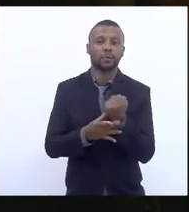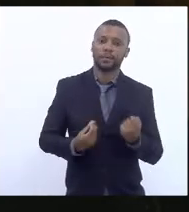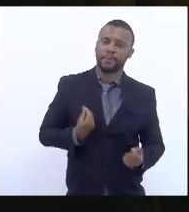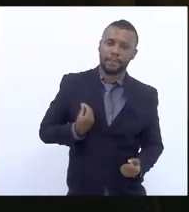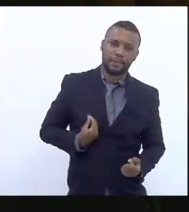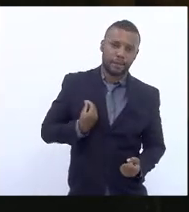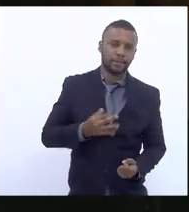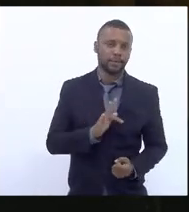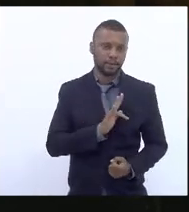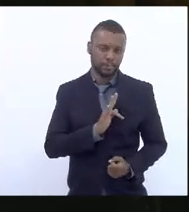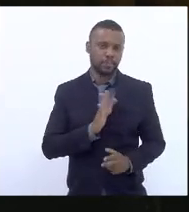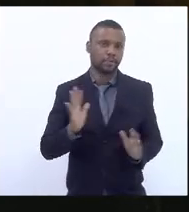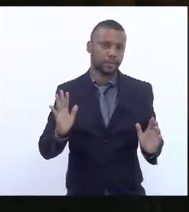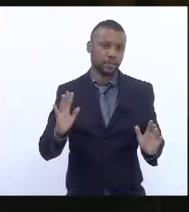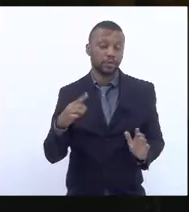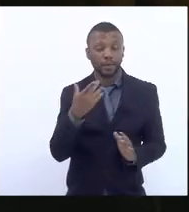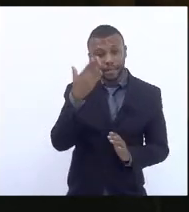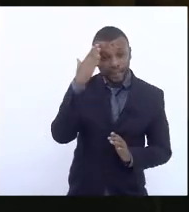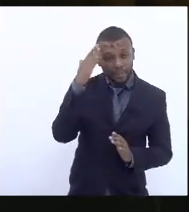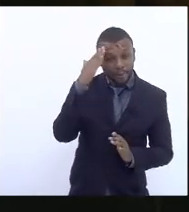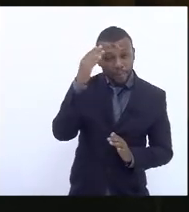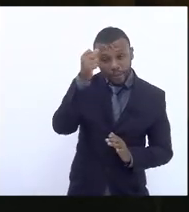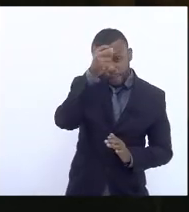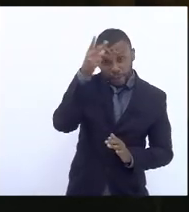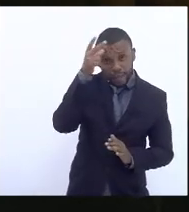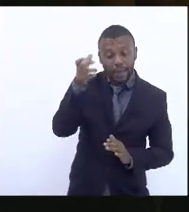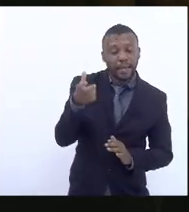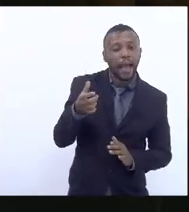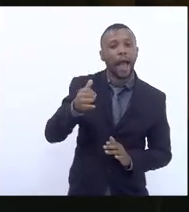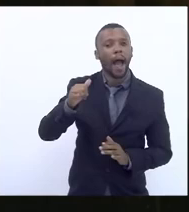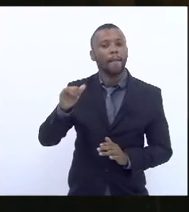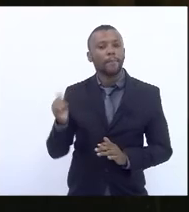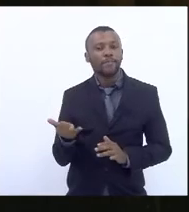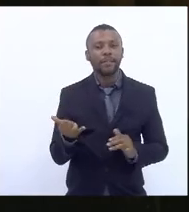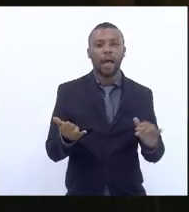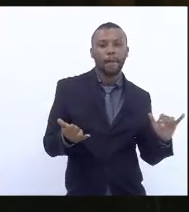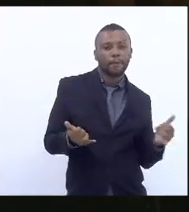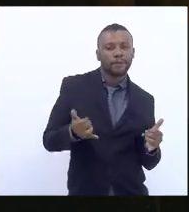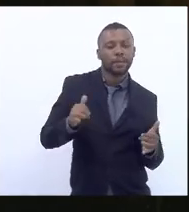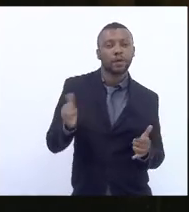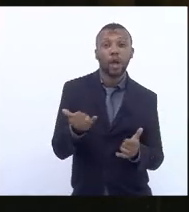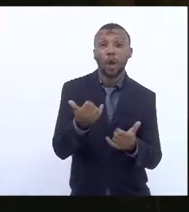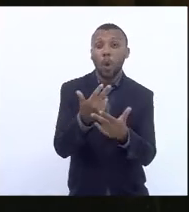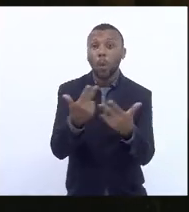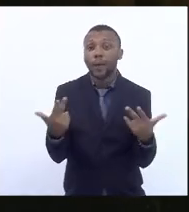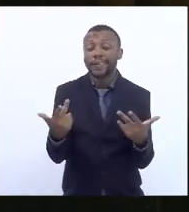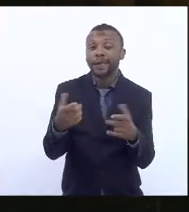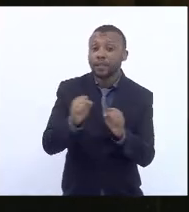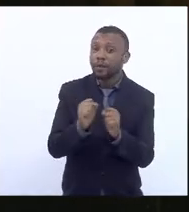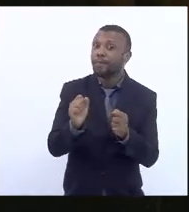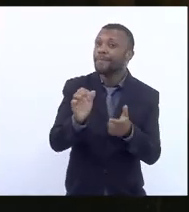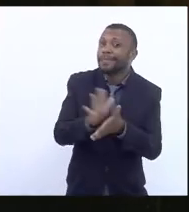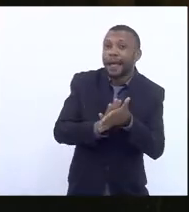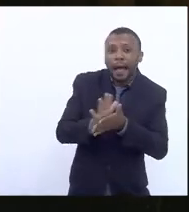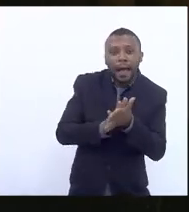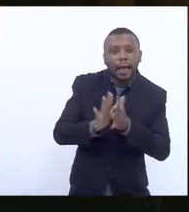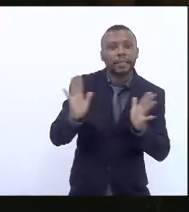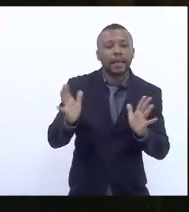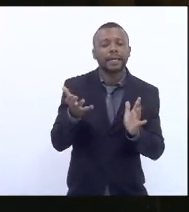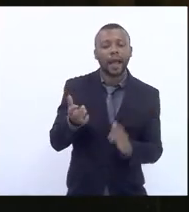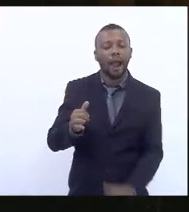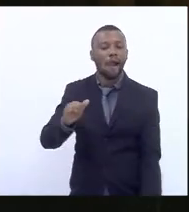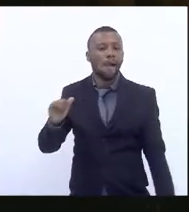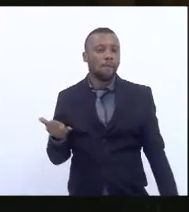Sabemos que o prefeito da cidade quer colher os louros daquilo que ele não fez, lembrando que a prefeitura, sim, construiu um